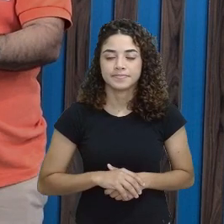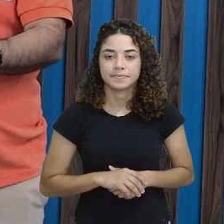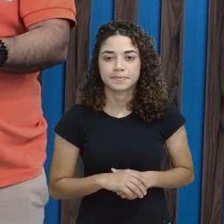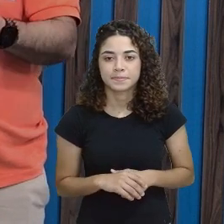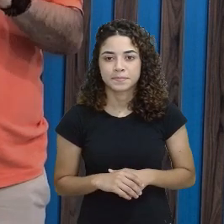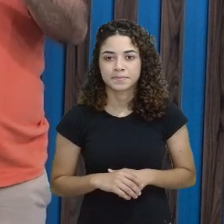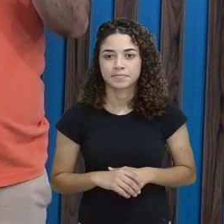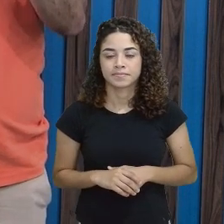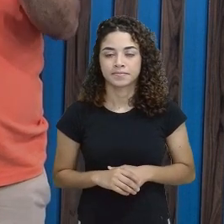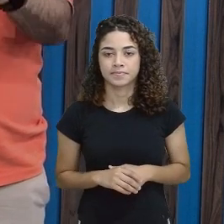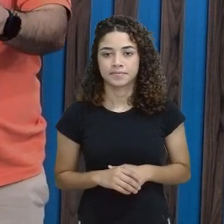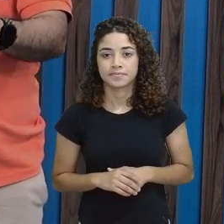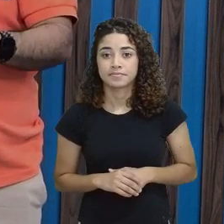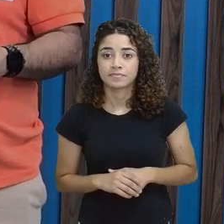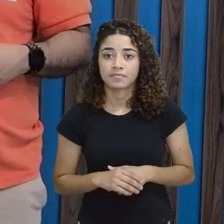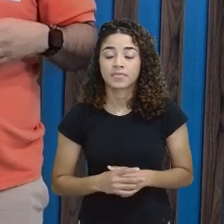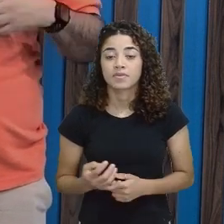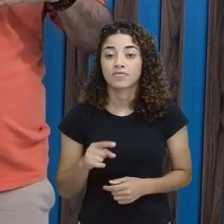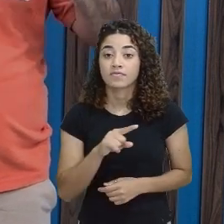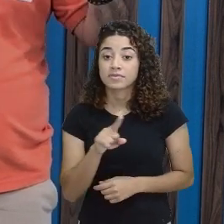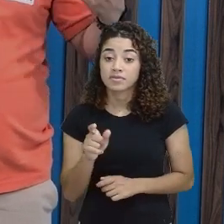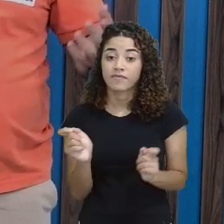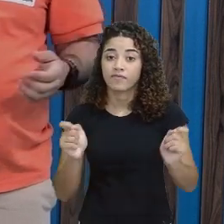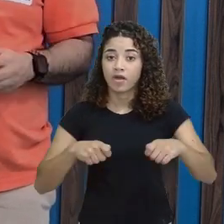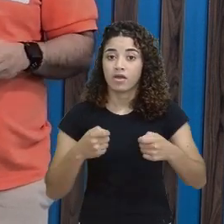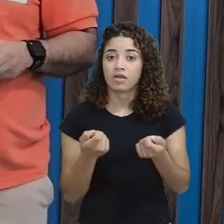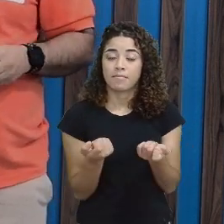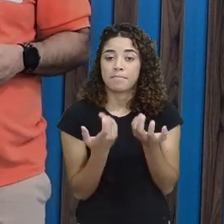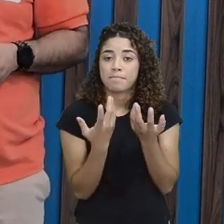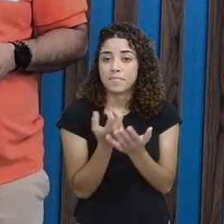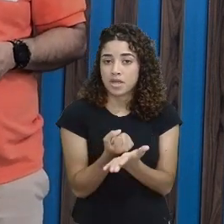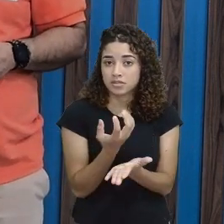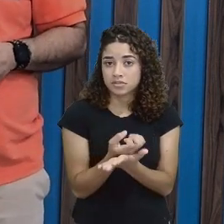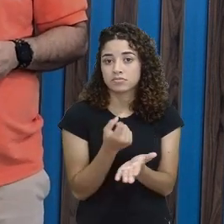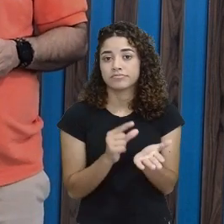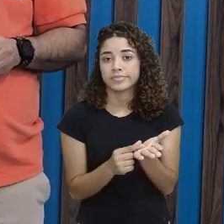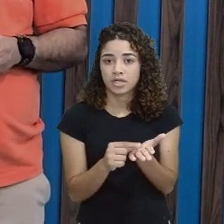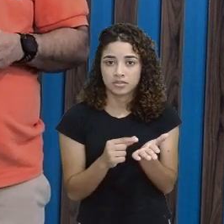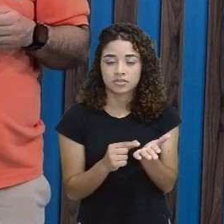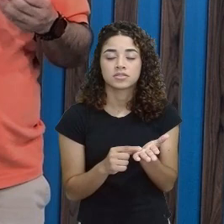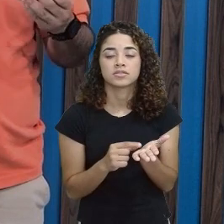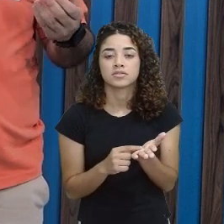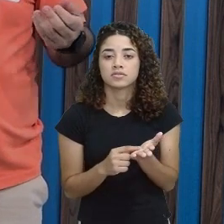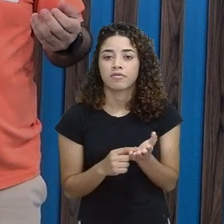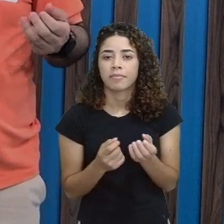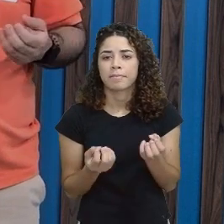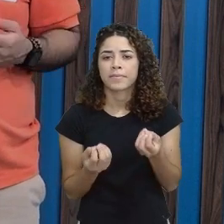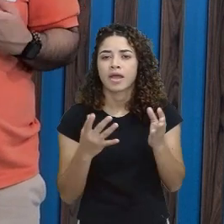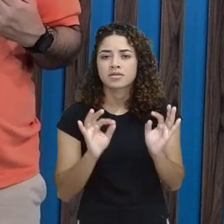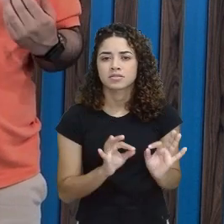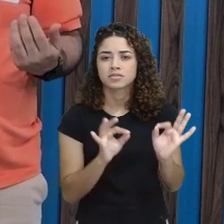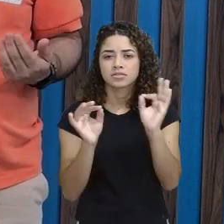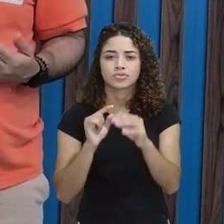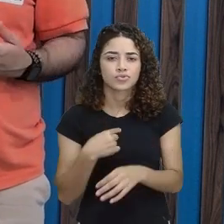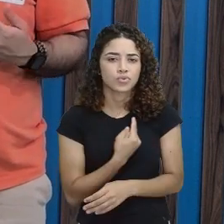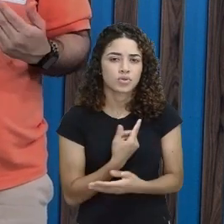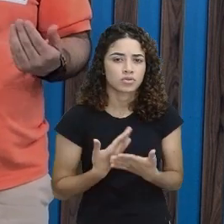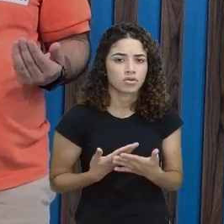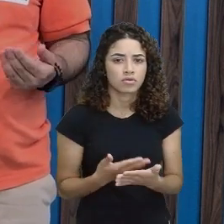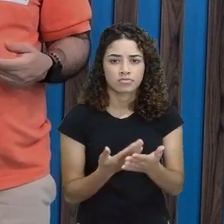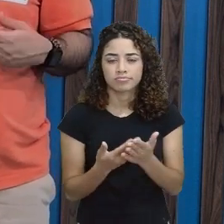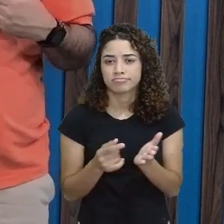Google Play, e você vai poder baixar aí o aplicativo para assistir as nossas aulas